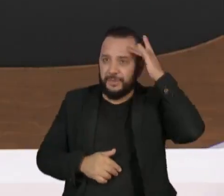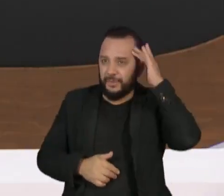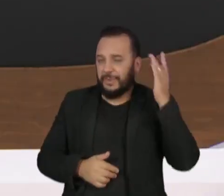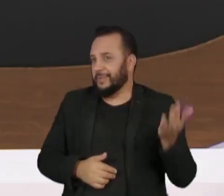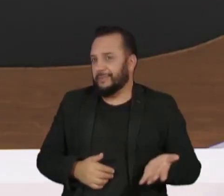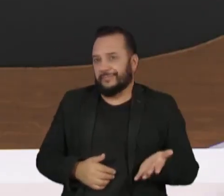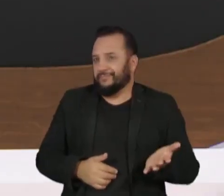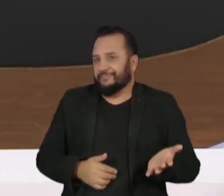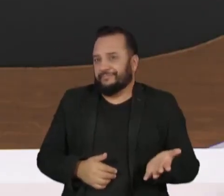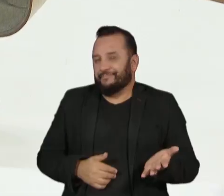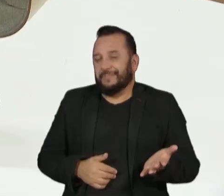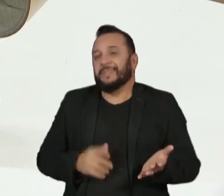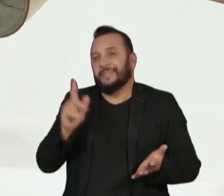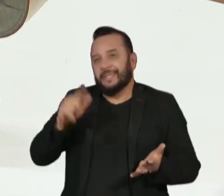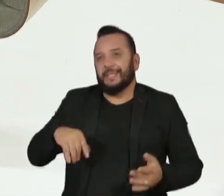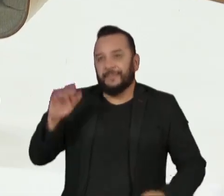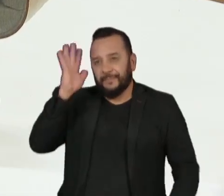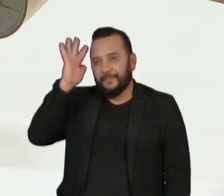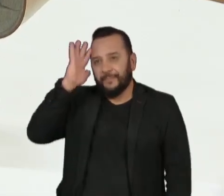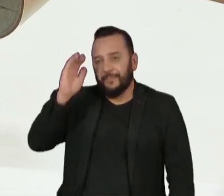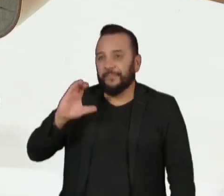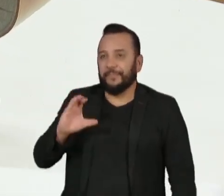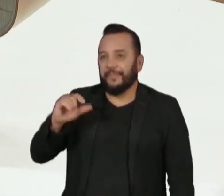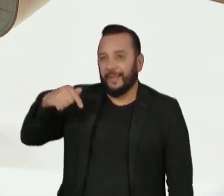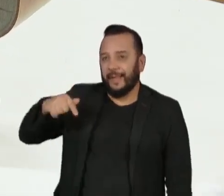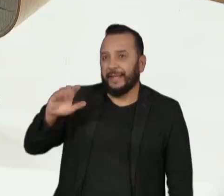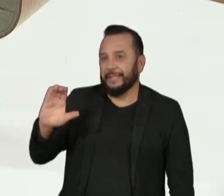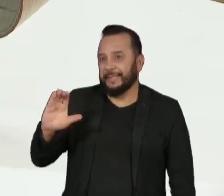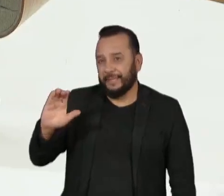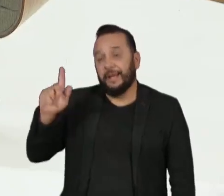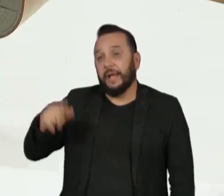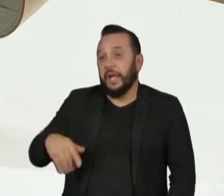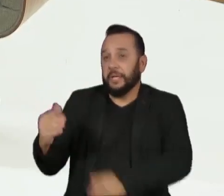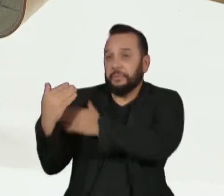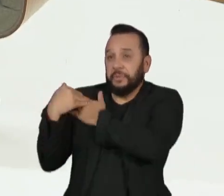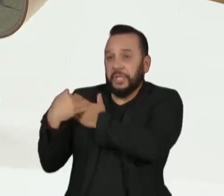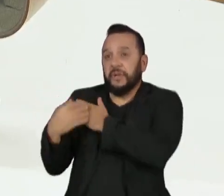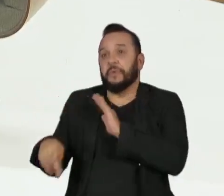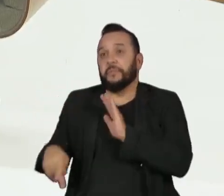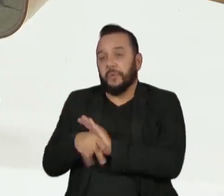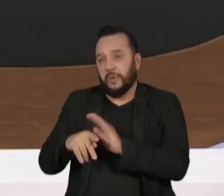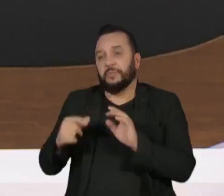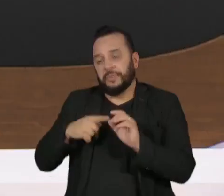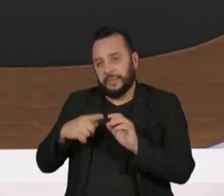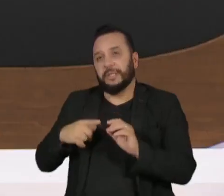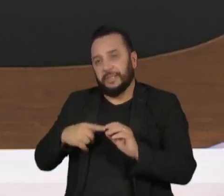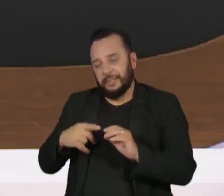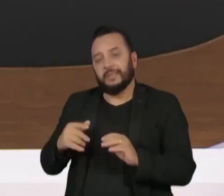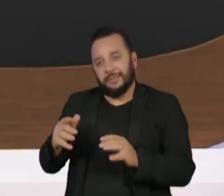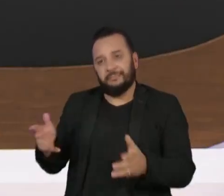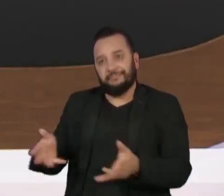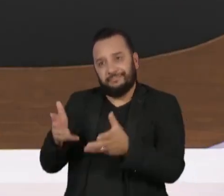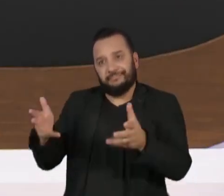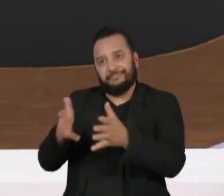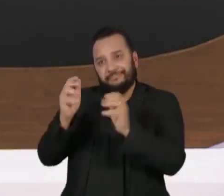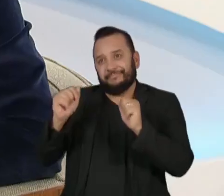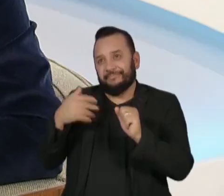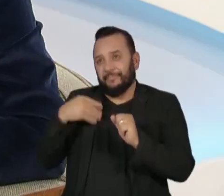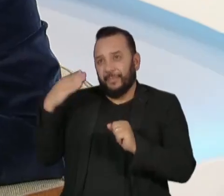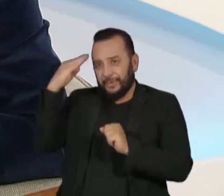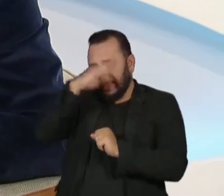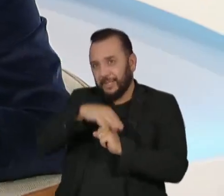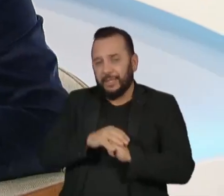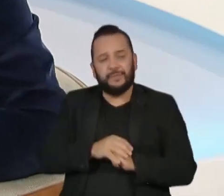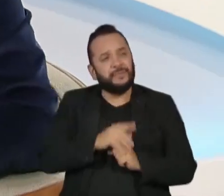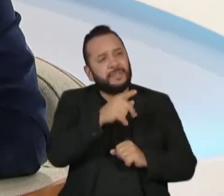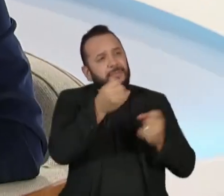é o que eu acho que existe nessa tese, que o CQC foi responsável pela... E você não entrou nisso no livro por algum motivo? Porque,